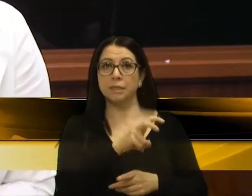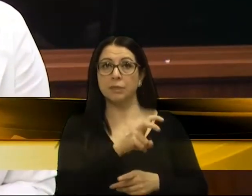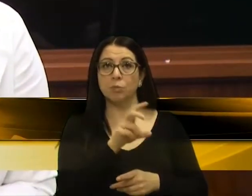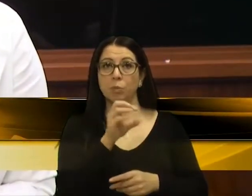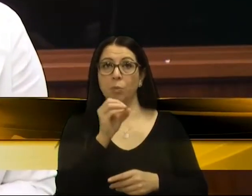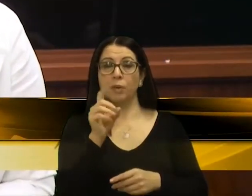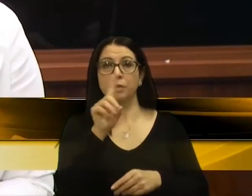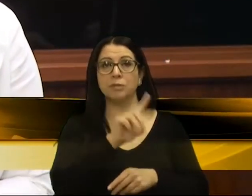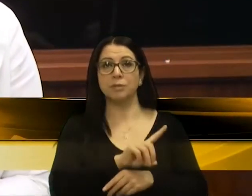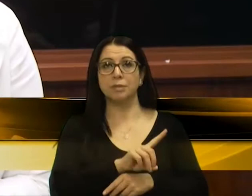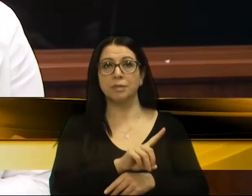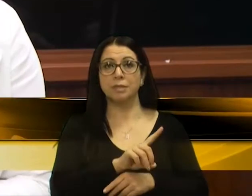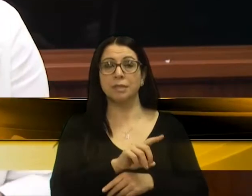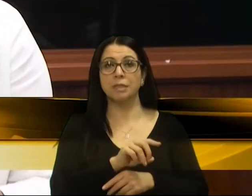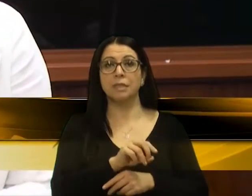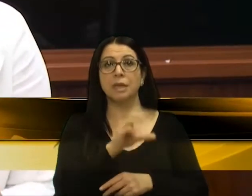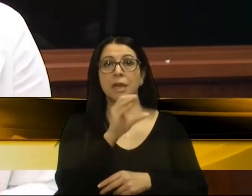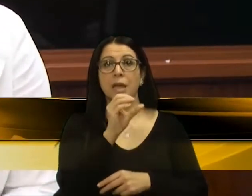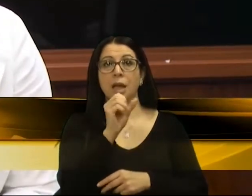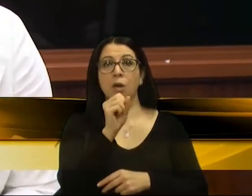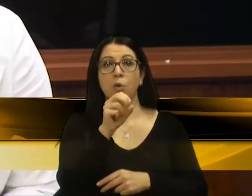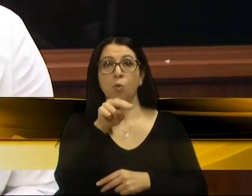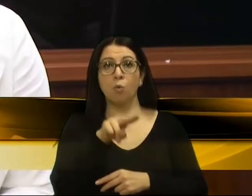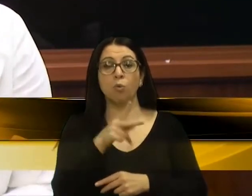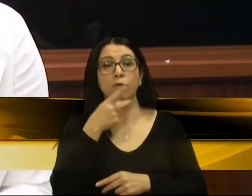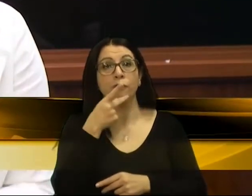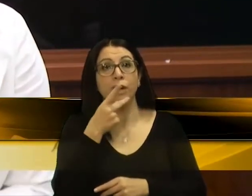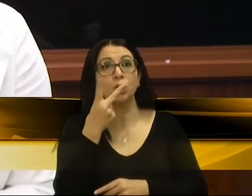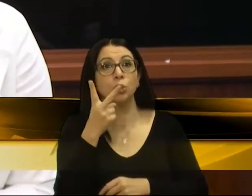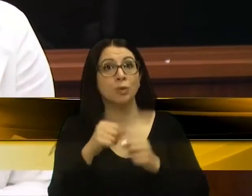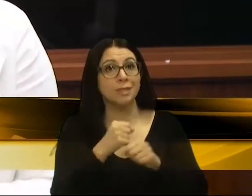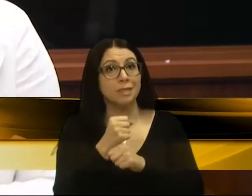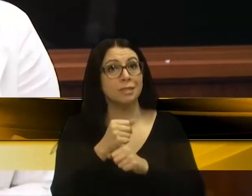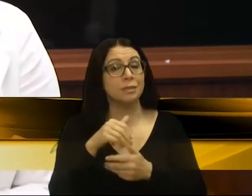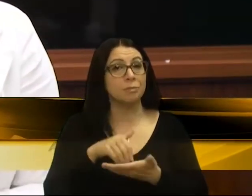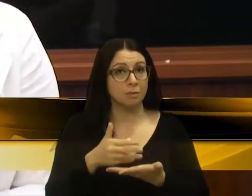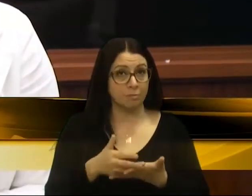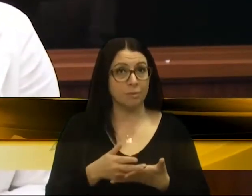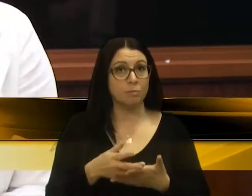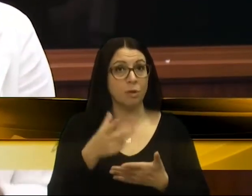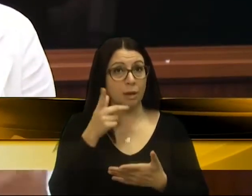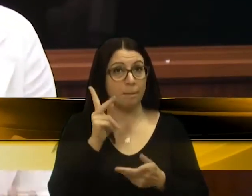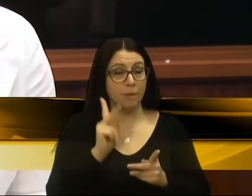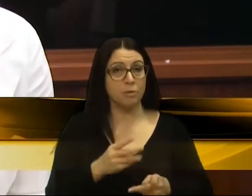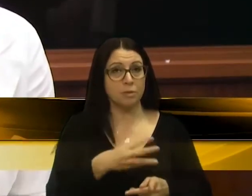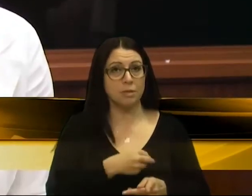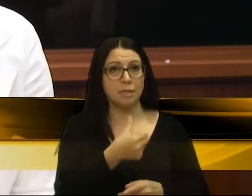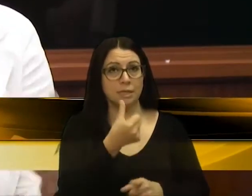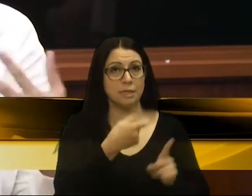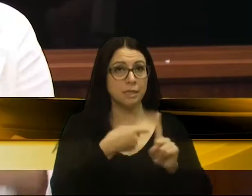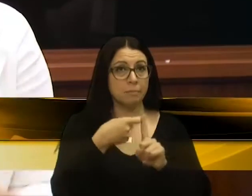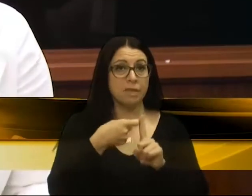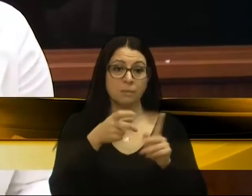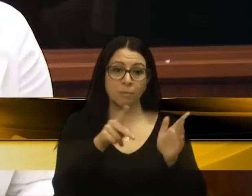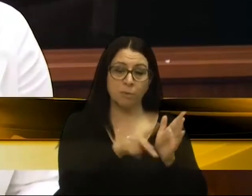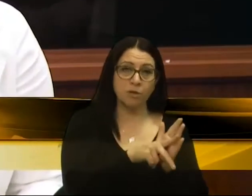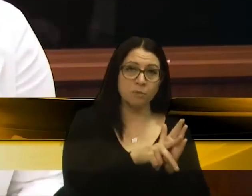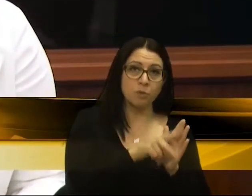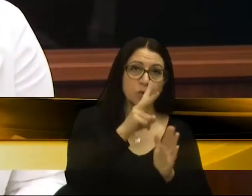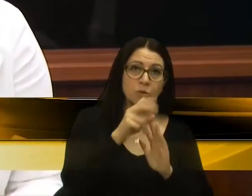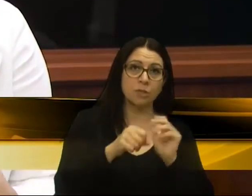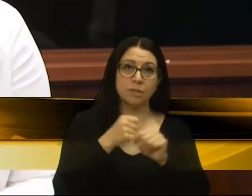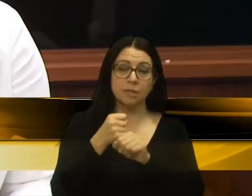dias, sendo que a Organização Mundial de Saúde recomenda 2 anos, né, mínimo para amamentação, 6 meses exclusivo e 2